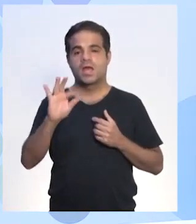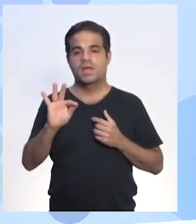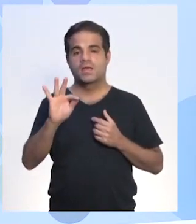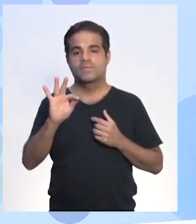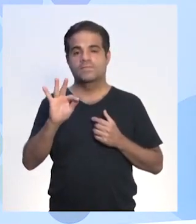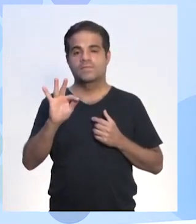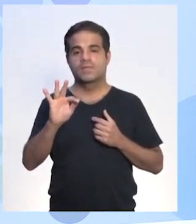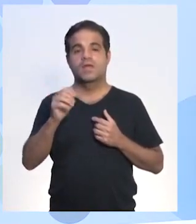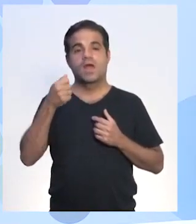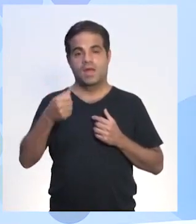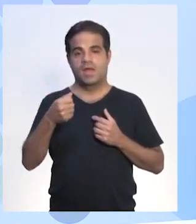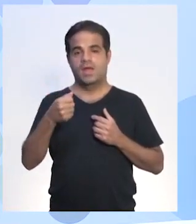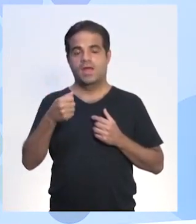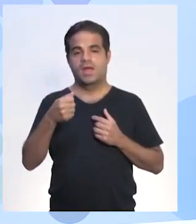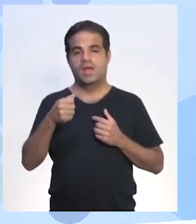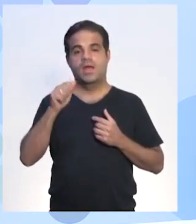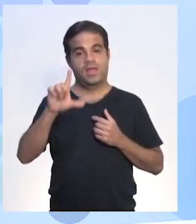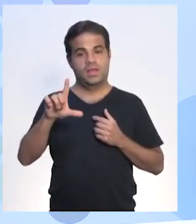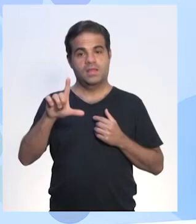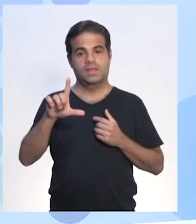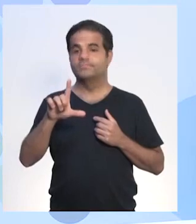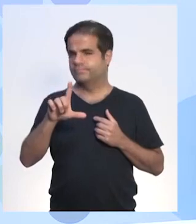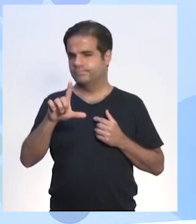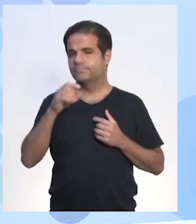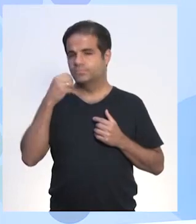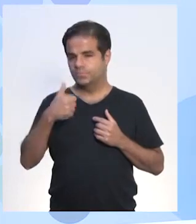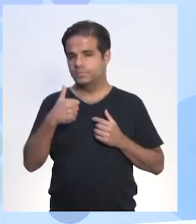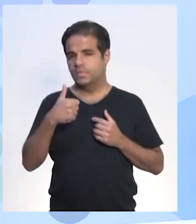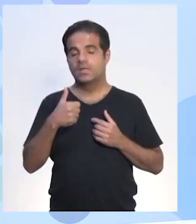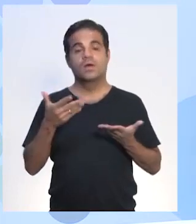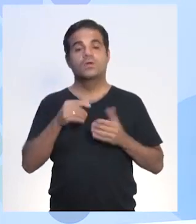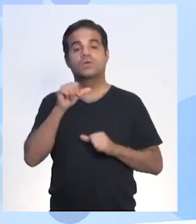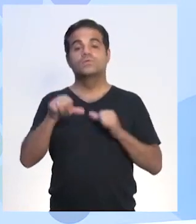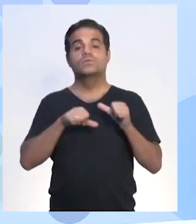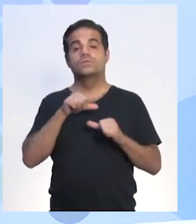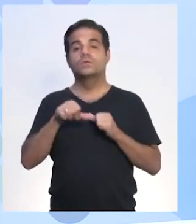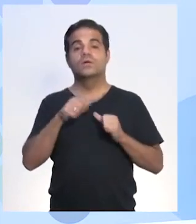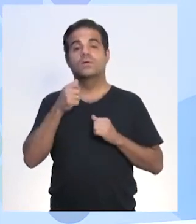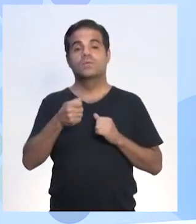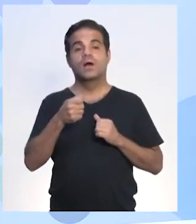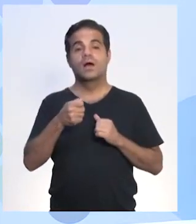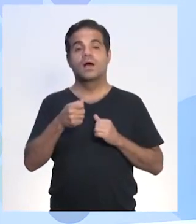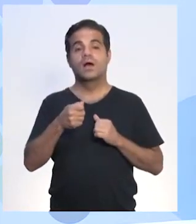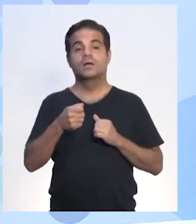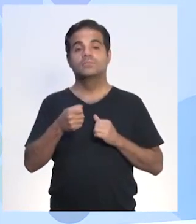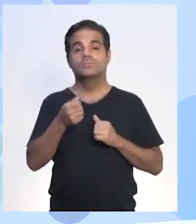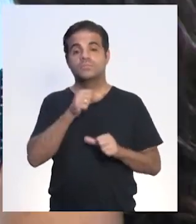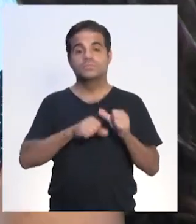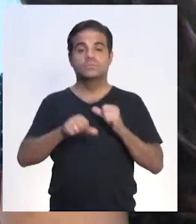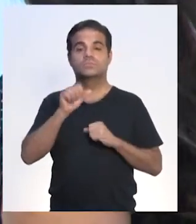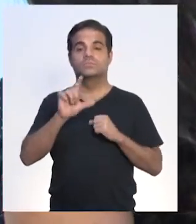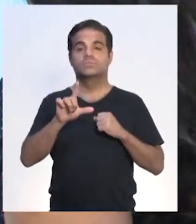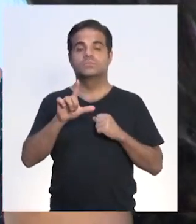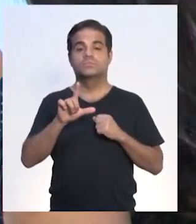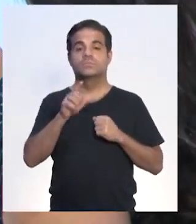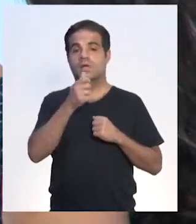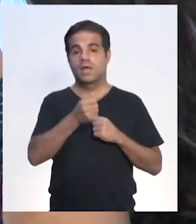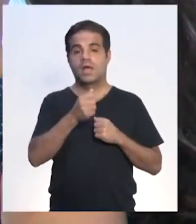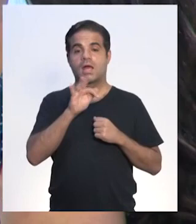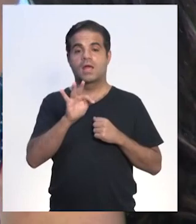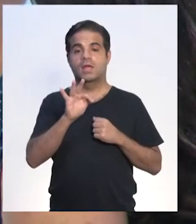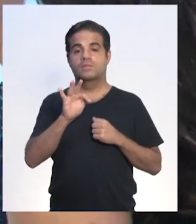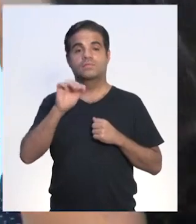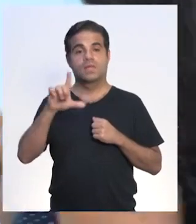F, A, L. Muito bem. Vou trocar o A com o L. Então, A,